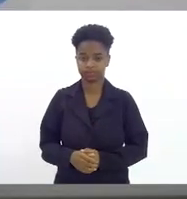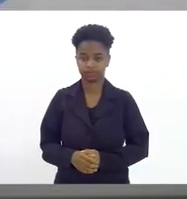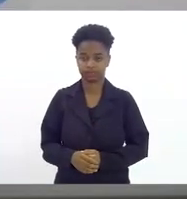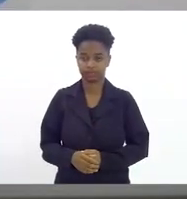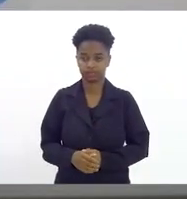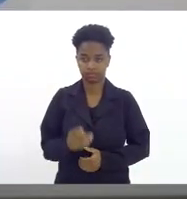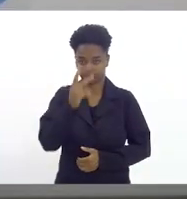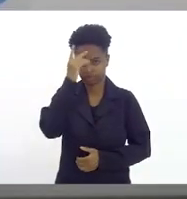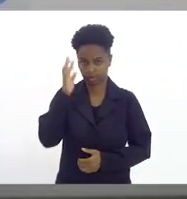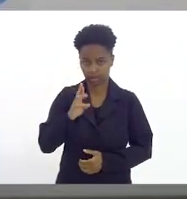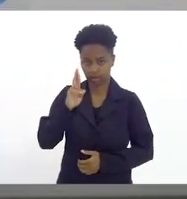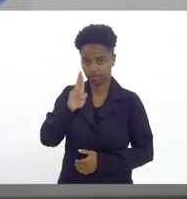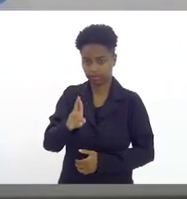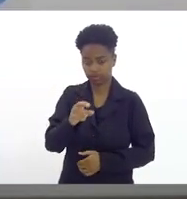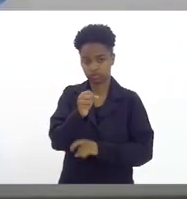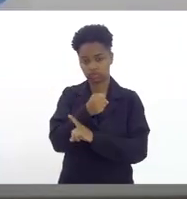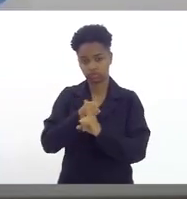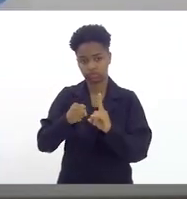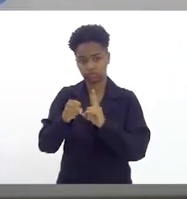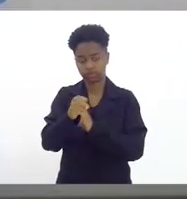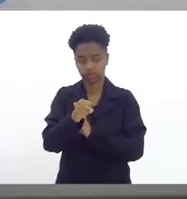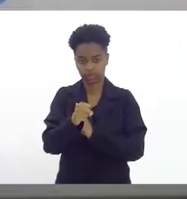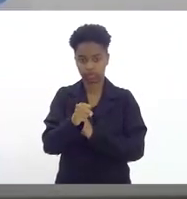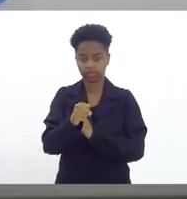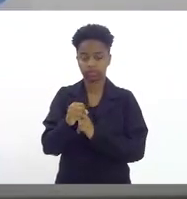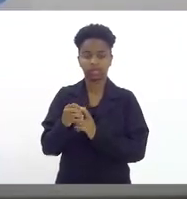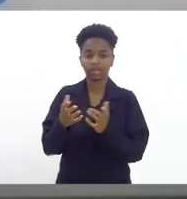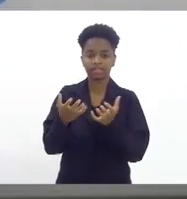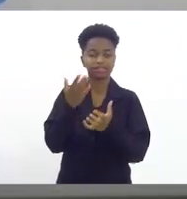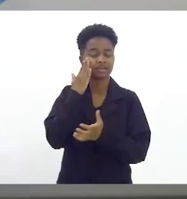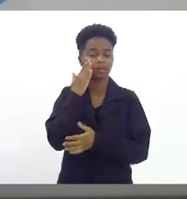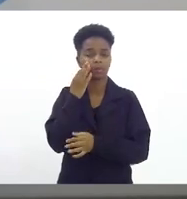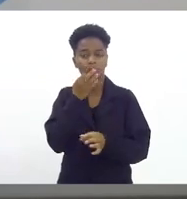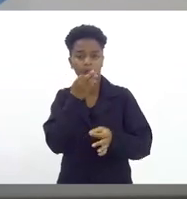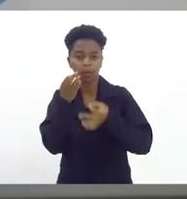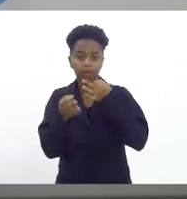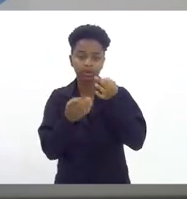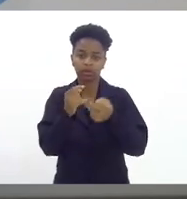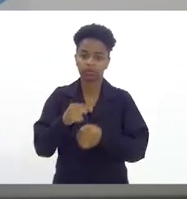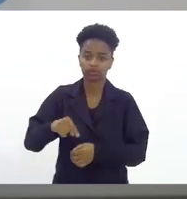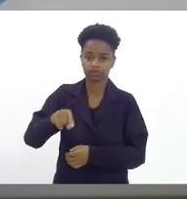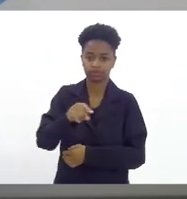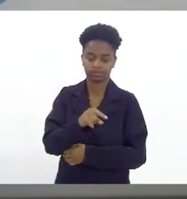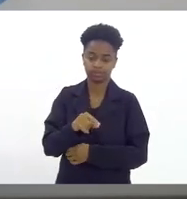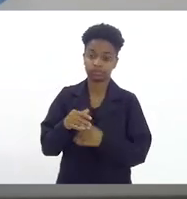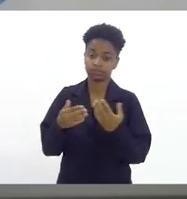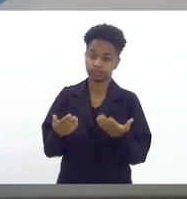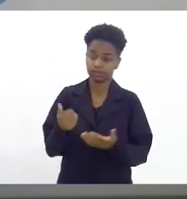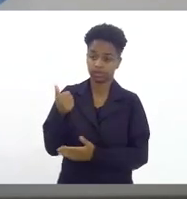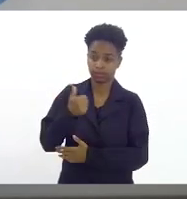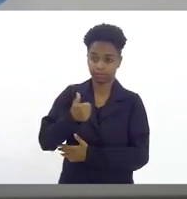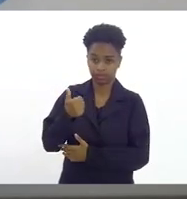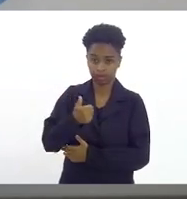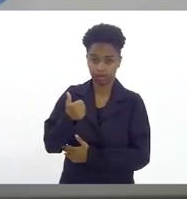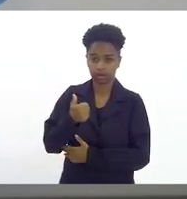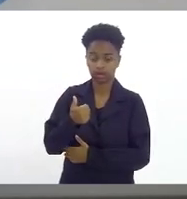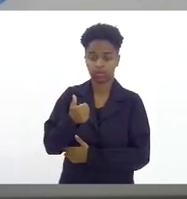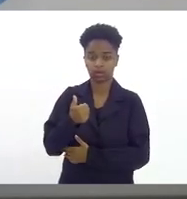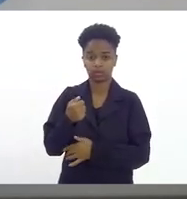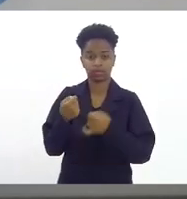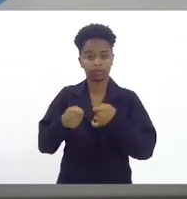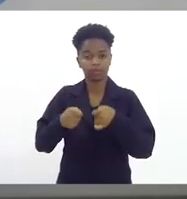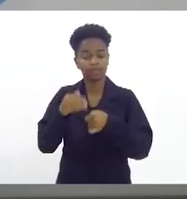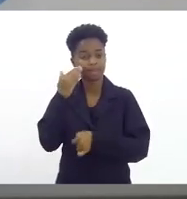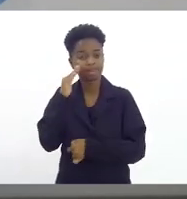representantes da sociedade civil para ouvi-los primeiro entender Qual